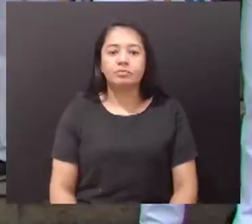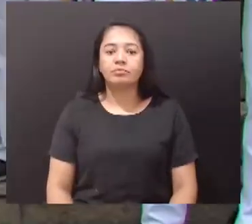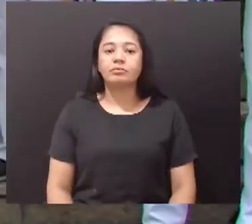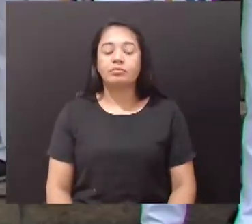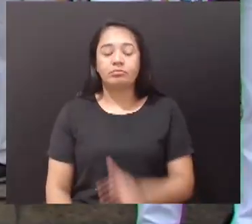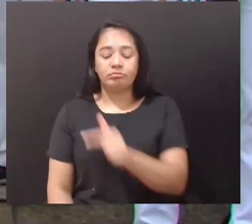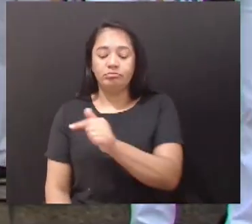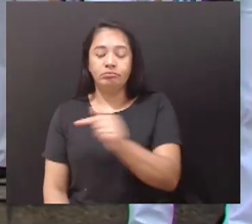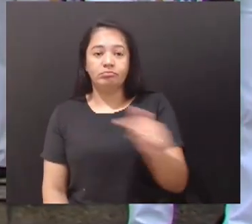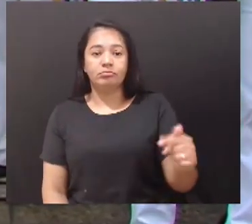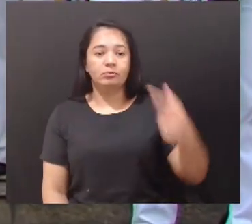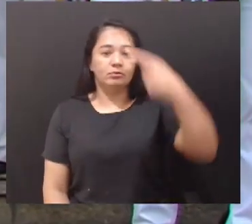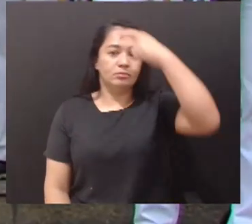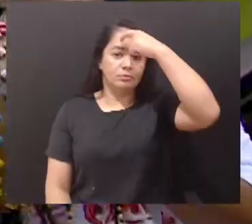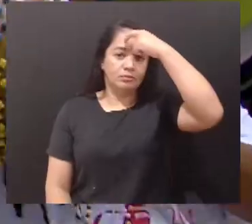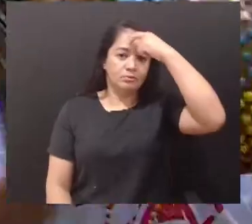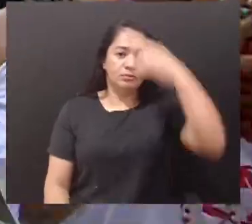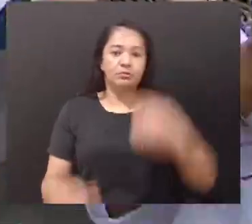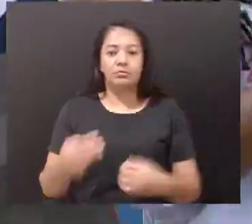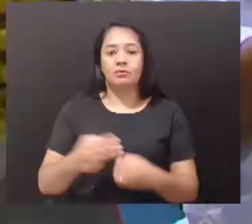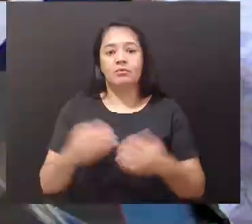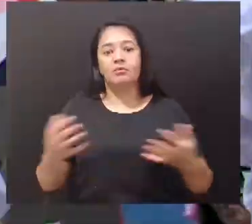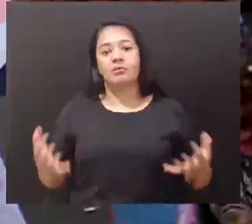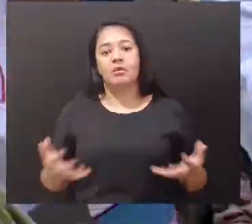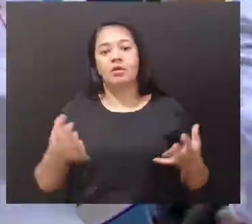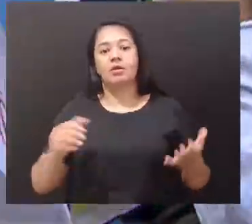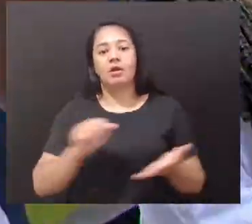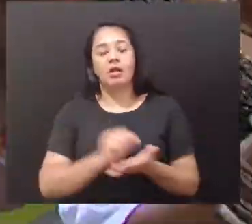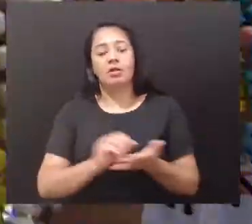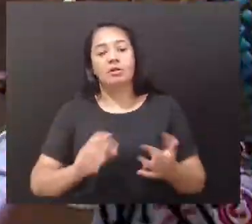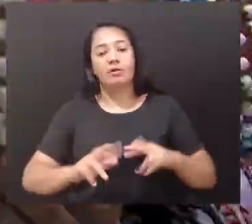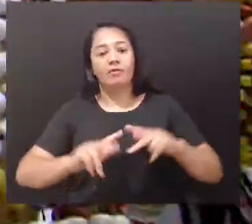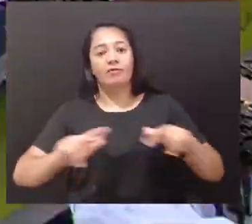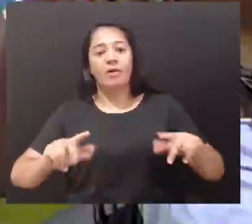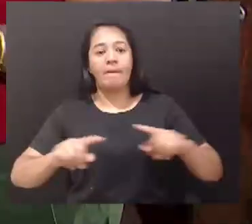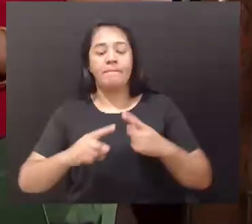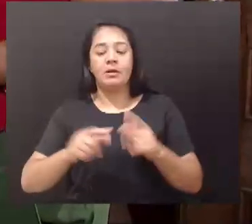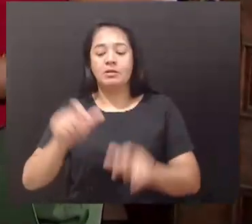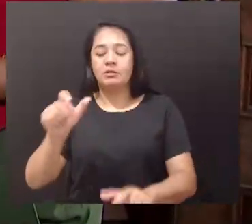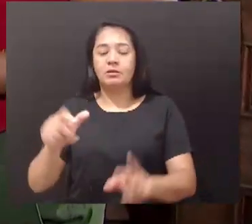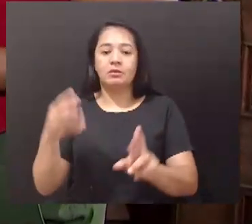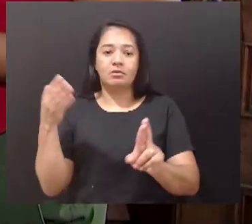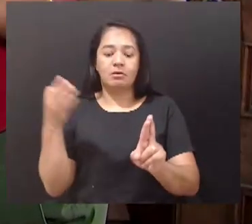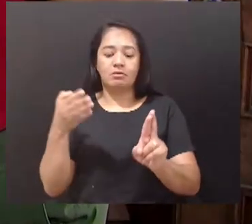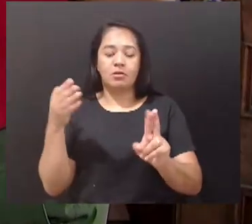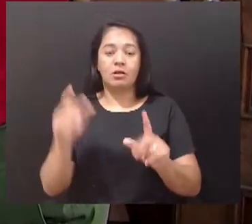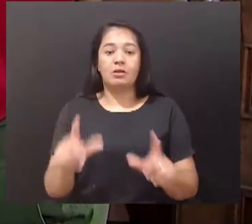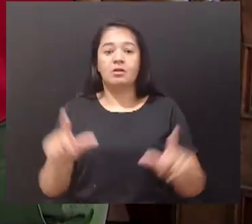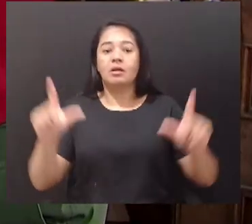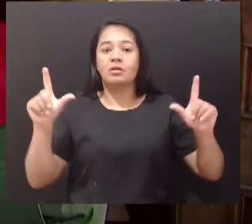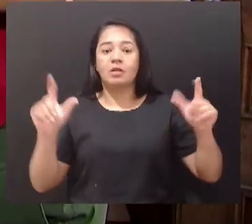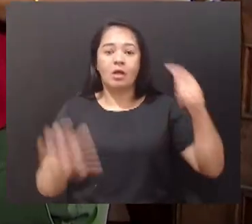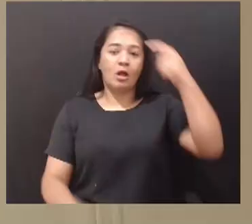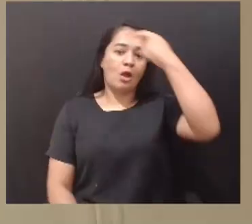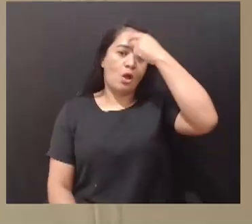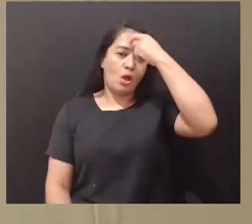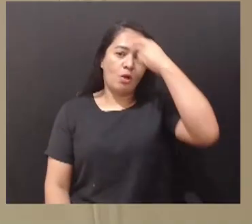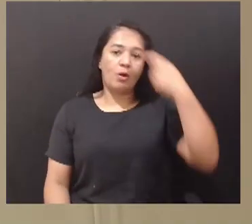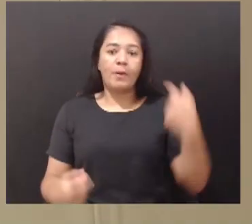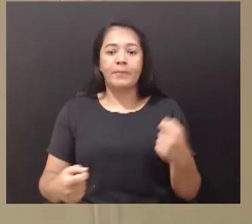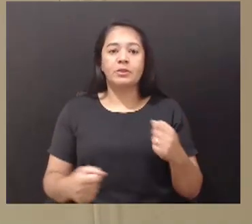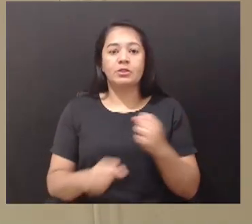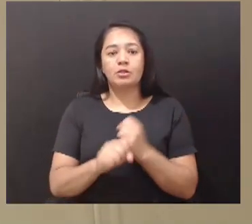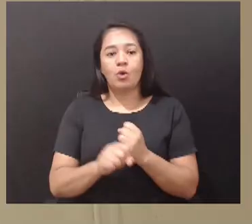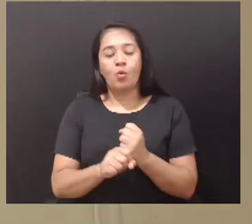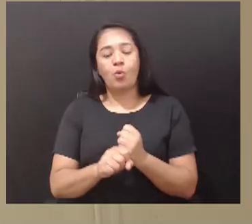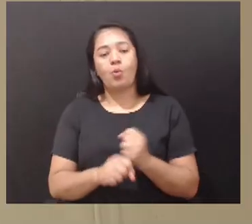o município promove diversas atividades, mas os representantes destacam que a conscientização deve ser o ano todo, todos os